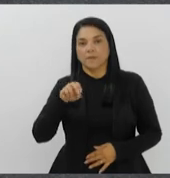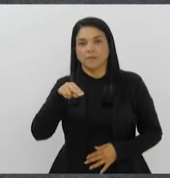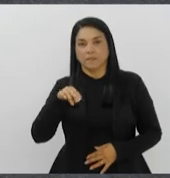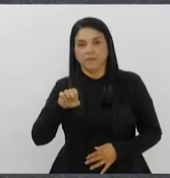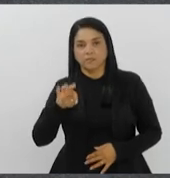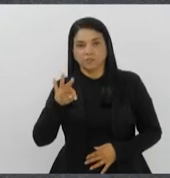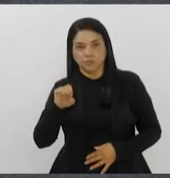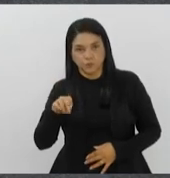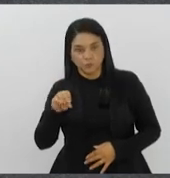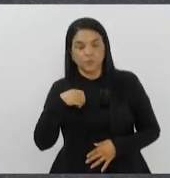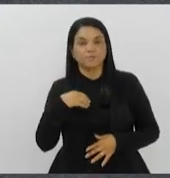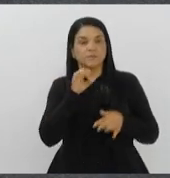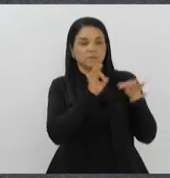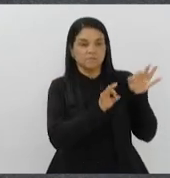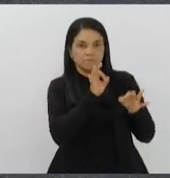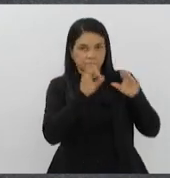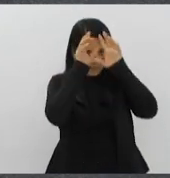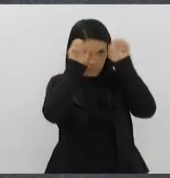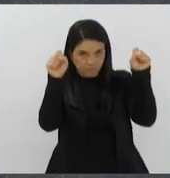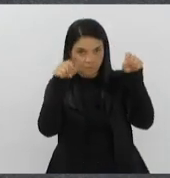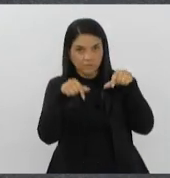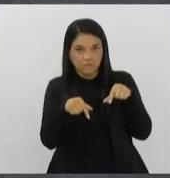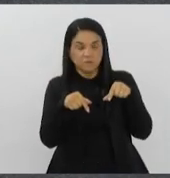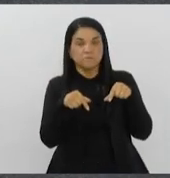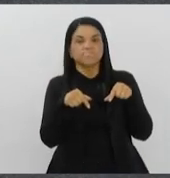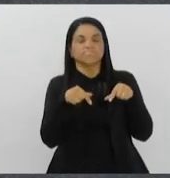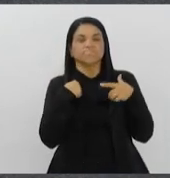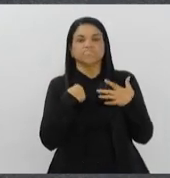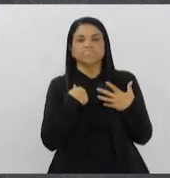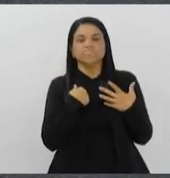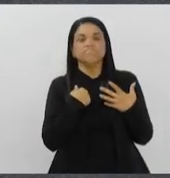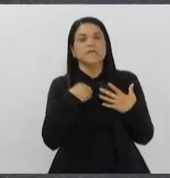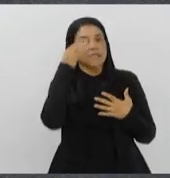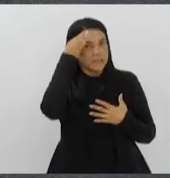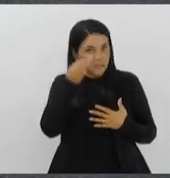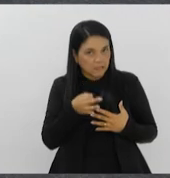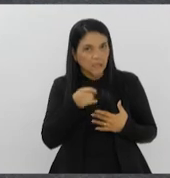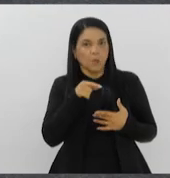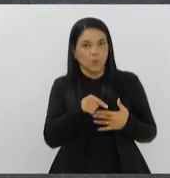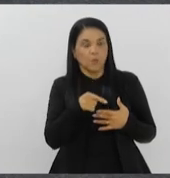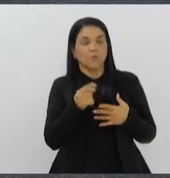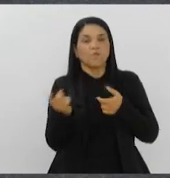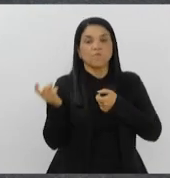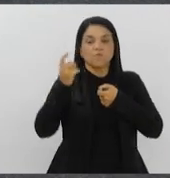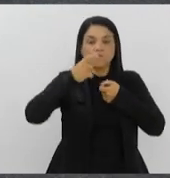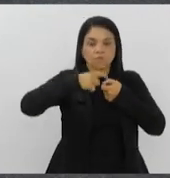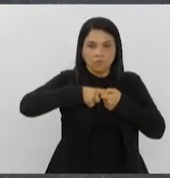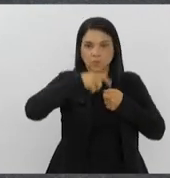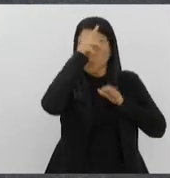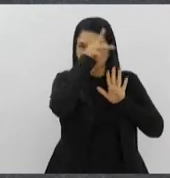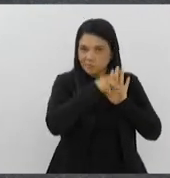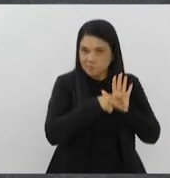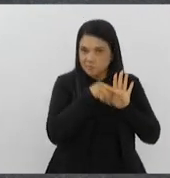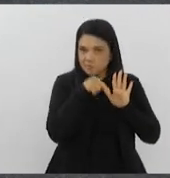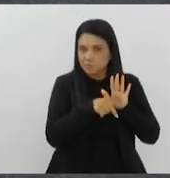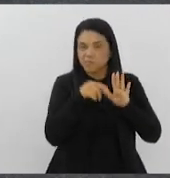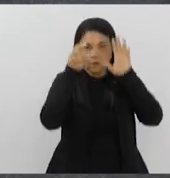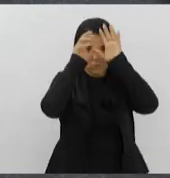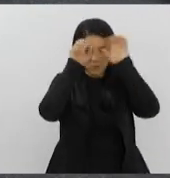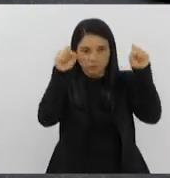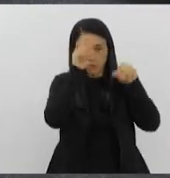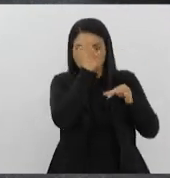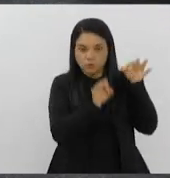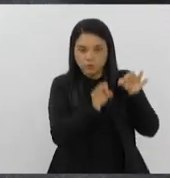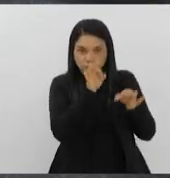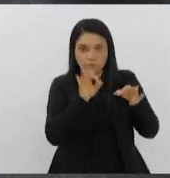Tribunal de Justiça na questão da decadência, então mandou retornar o processo para que o Tribunal de